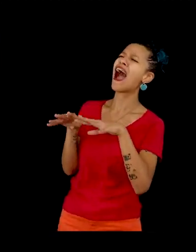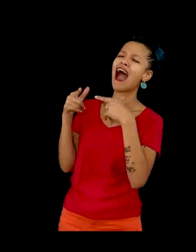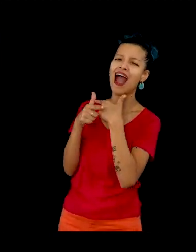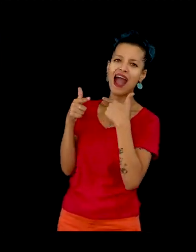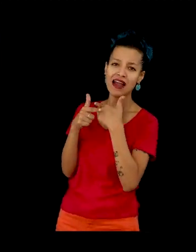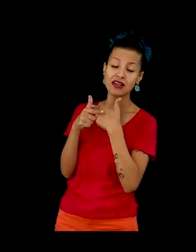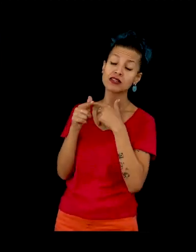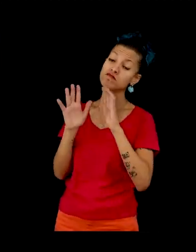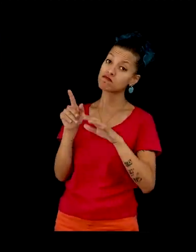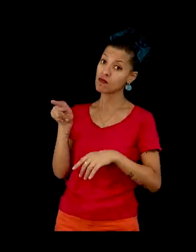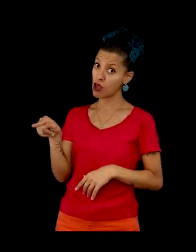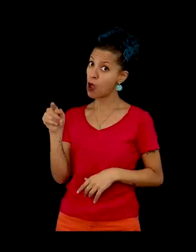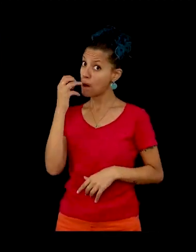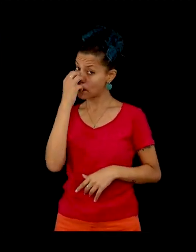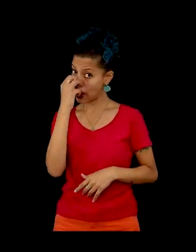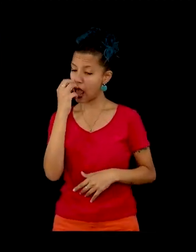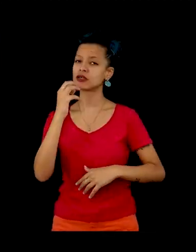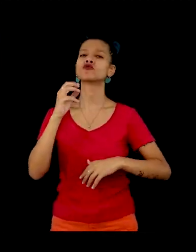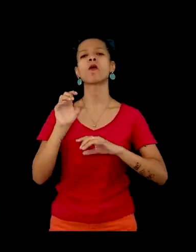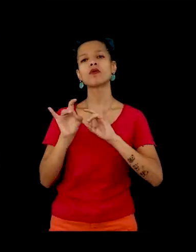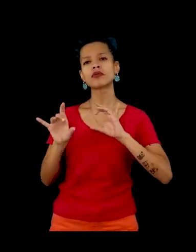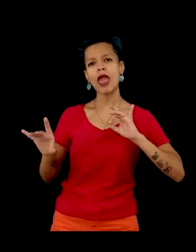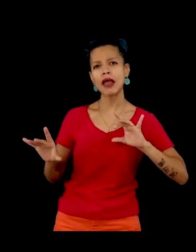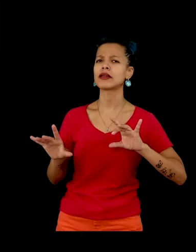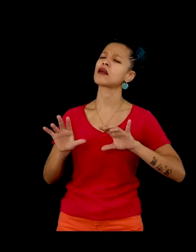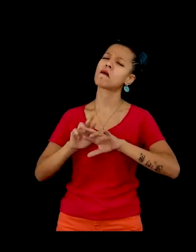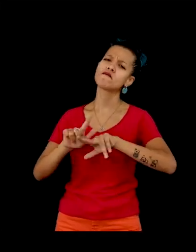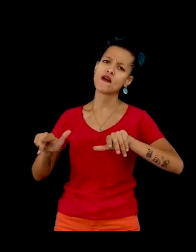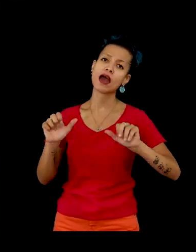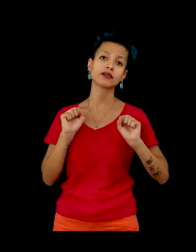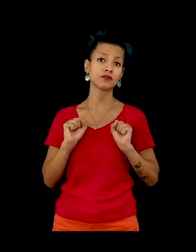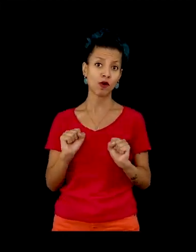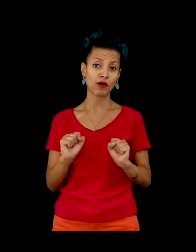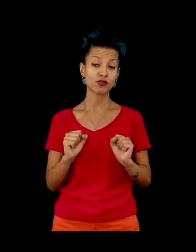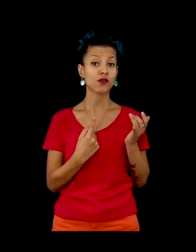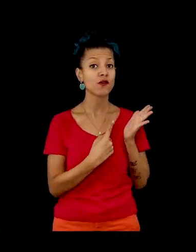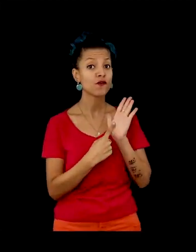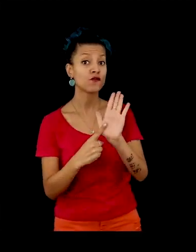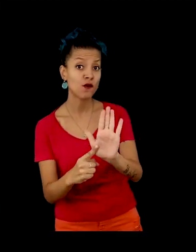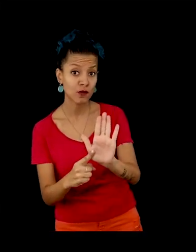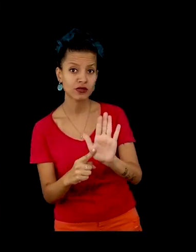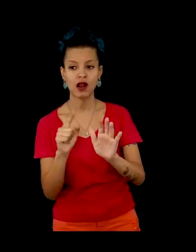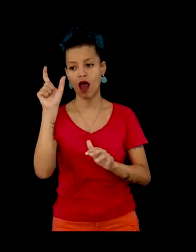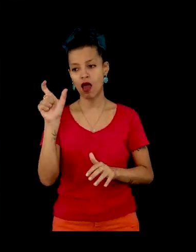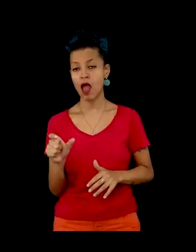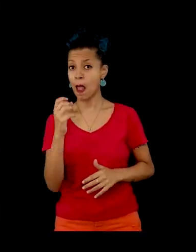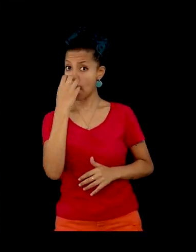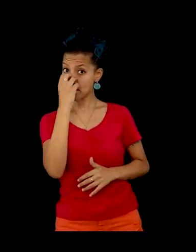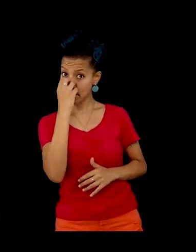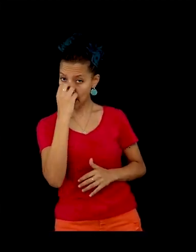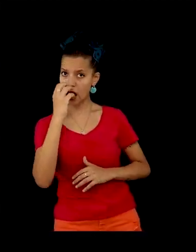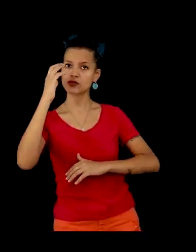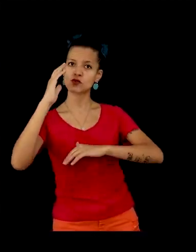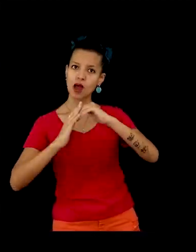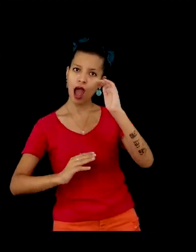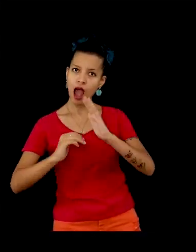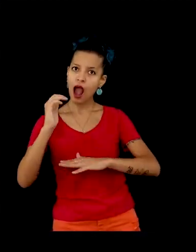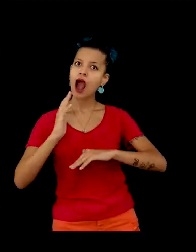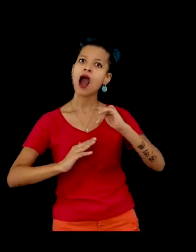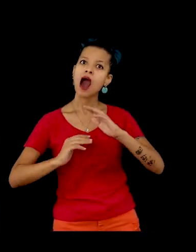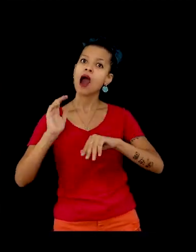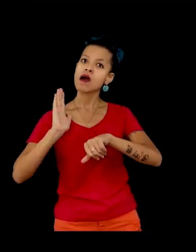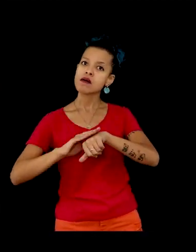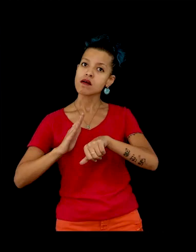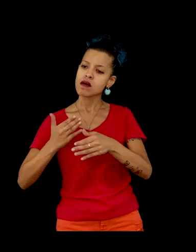o palhaço pode usar muitas técnicas. Vou mostrar agora o palhaço em relação às habilidades que